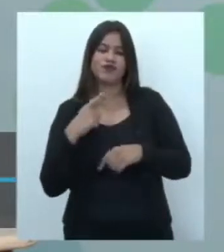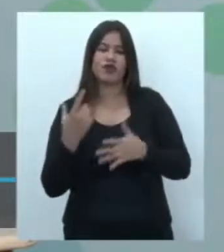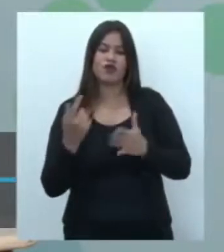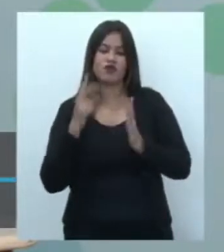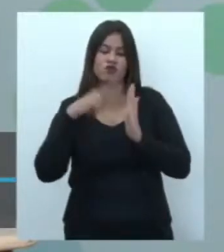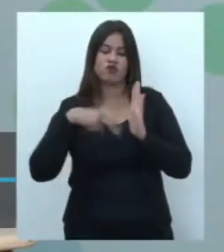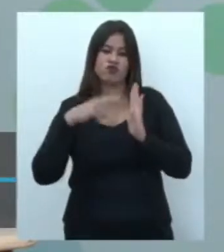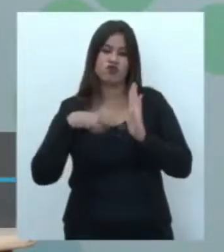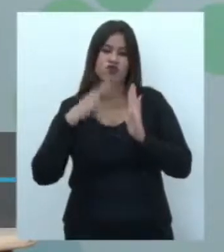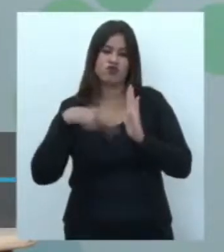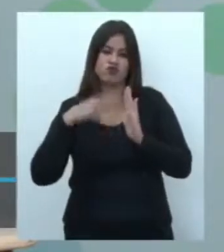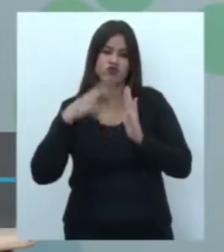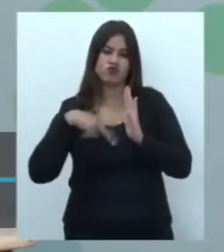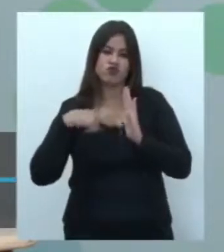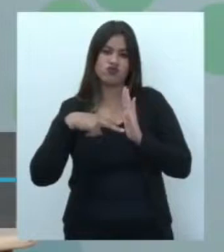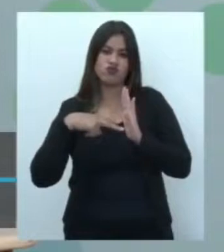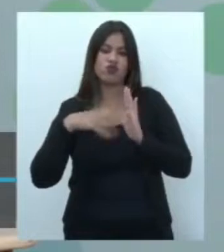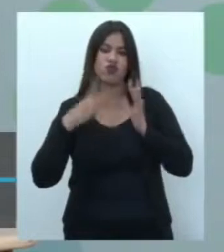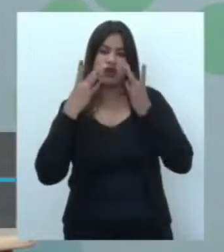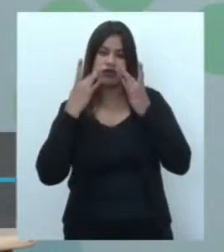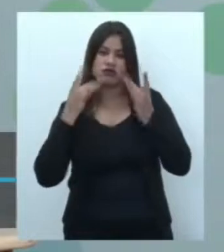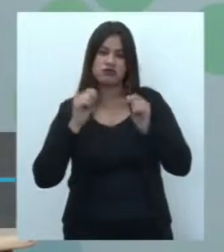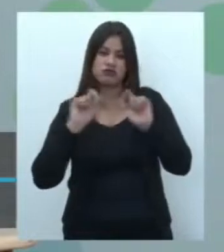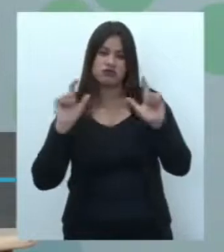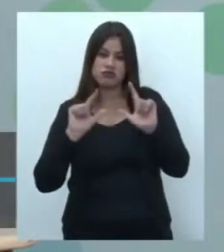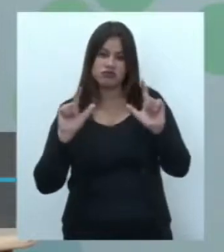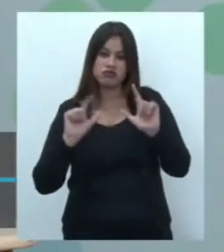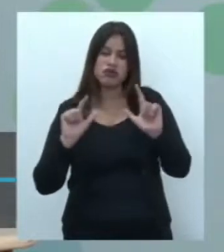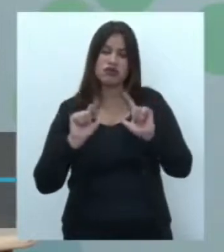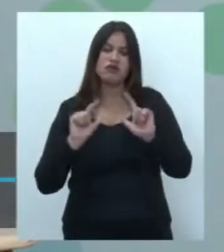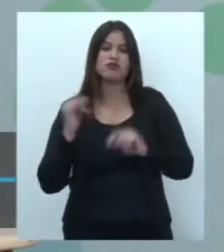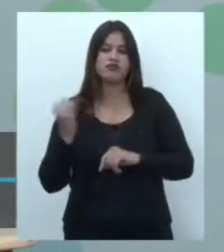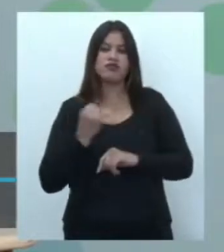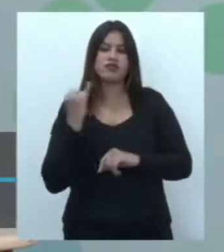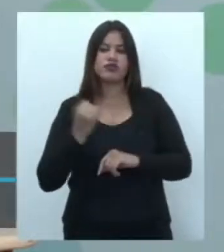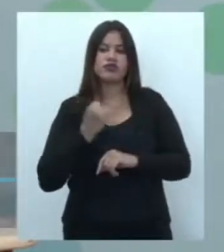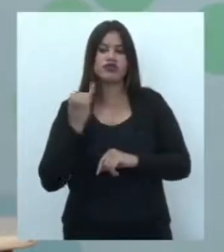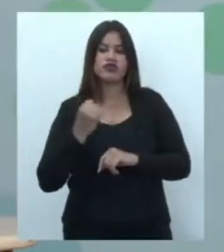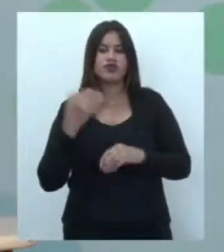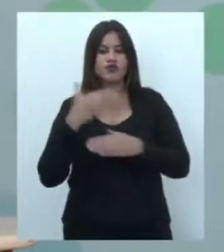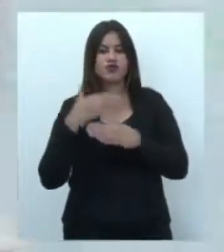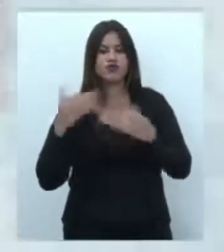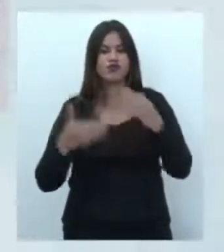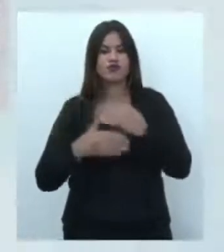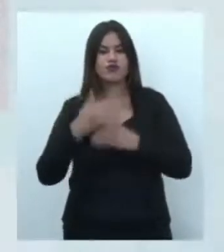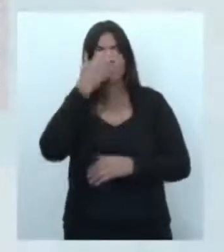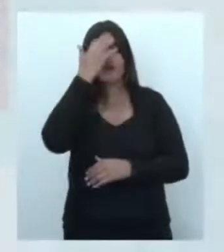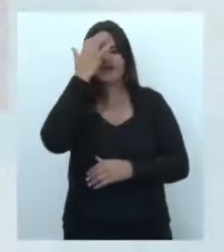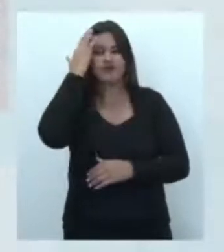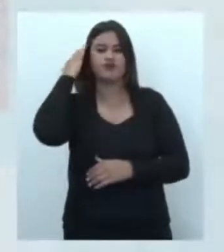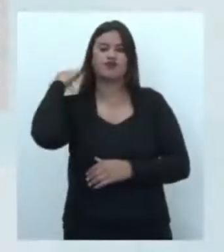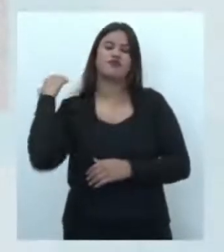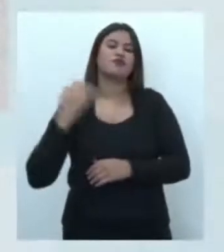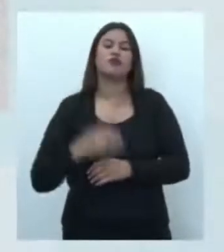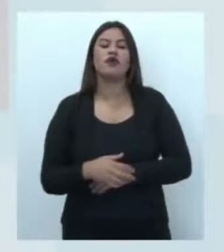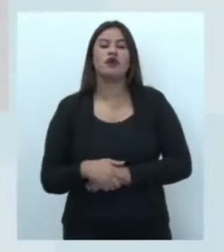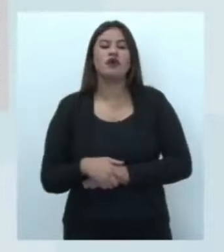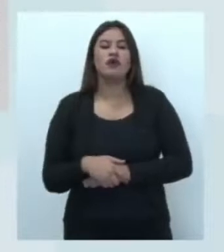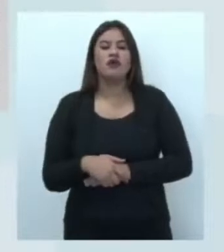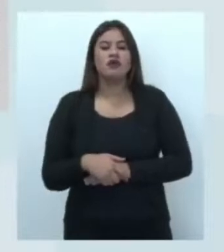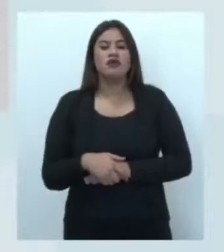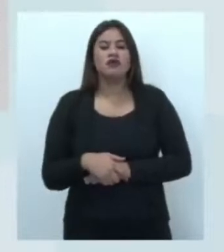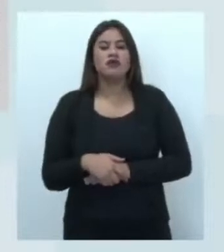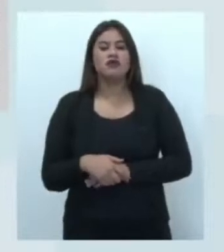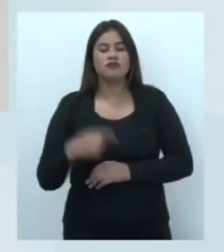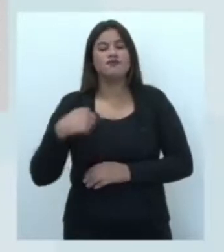acompanhem a leitura, né? Prestem bastante atenção, que é muito importante. Então, vai aparecer aí para vocês na tela a atividade 1 e vocês